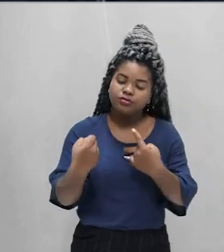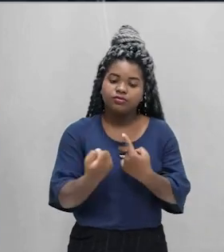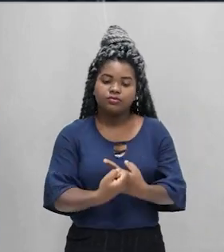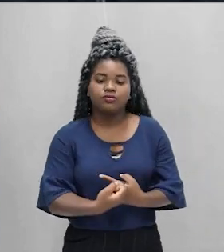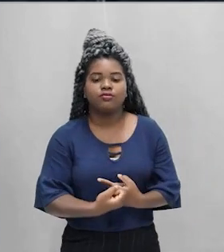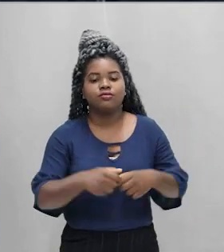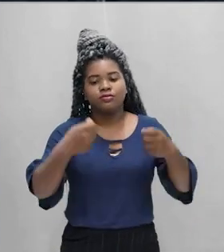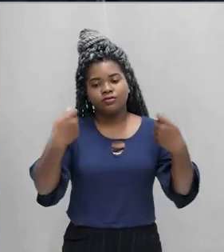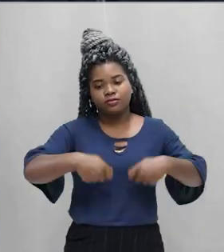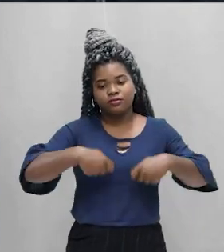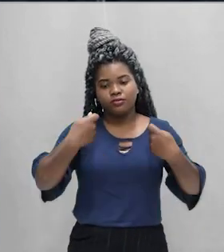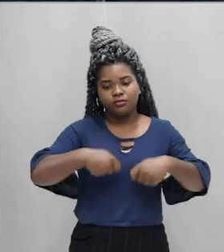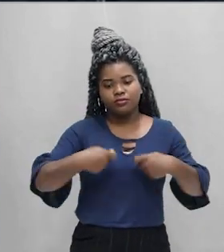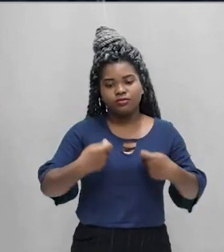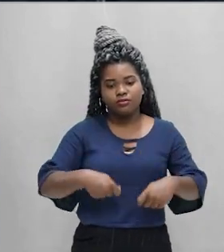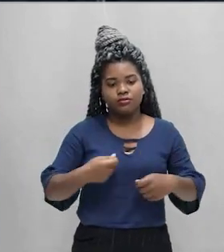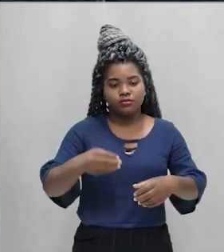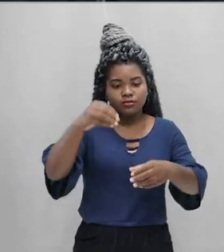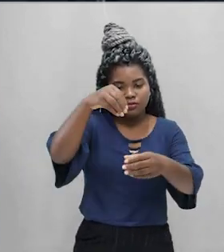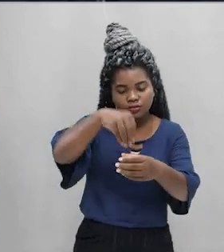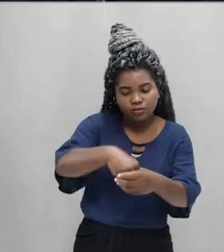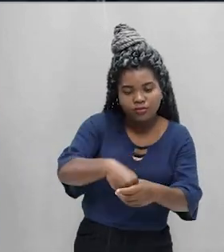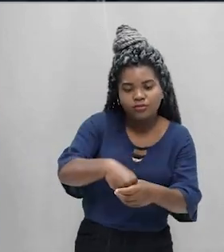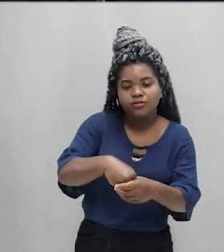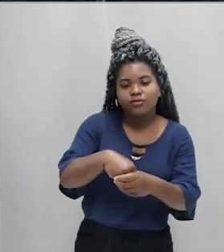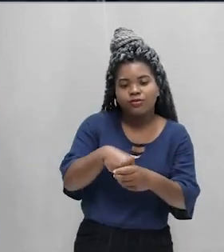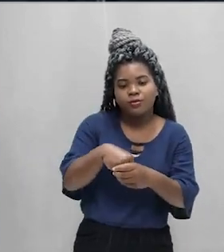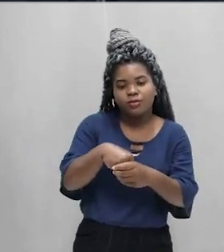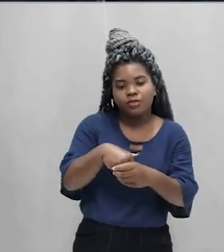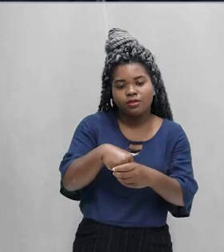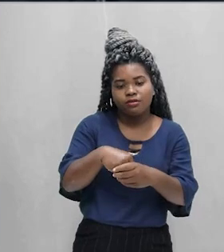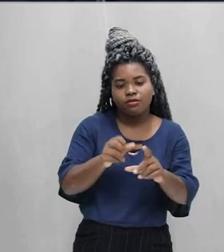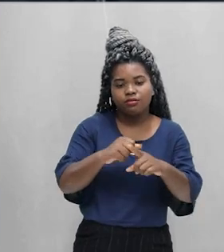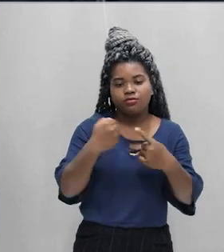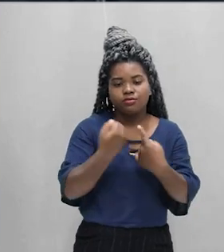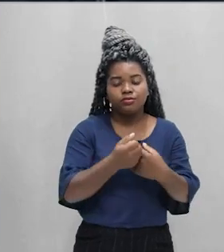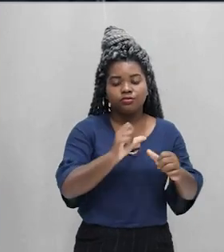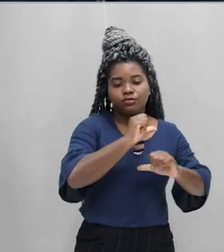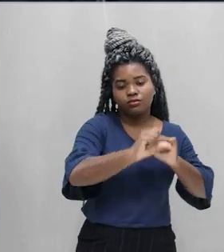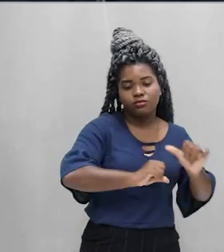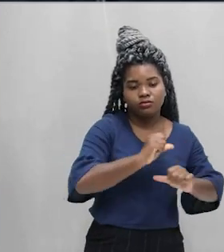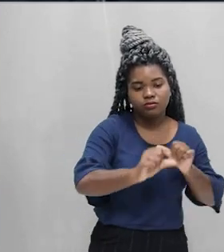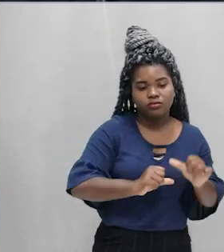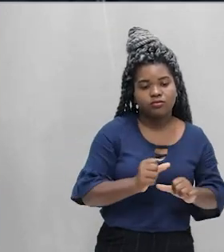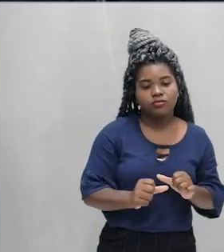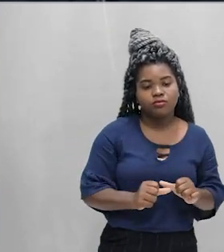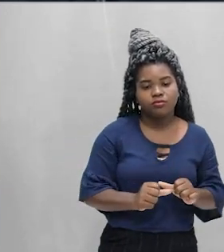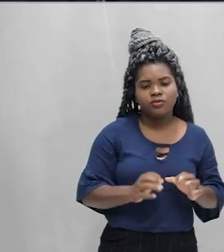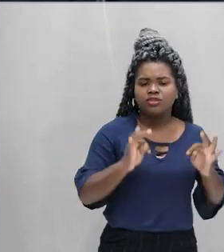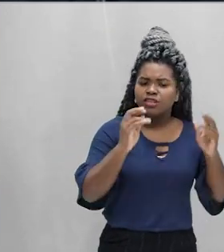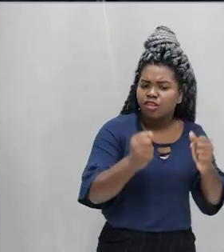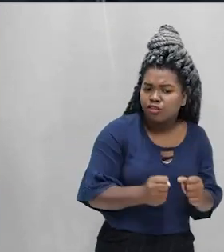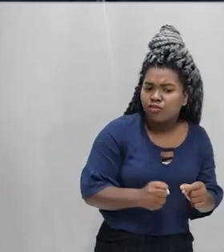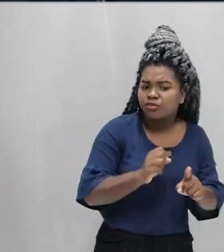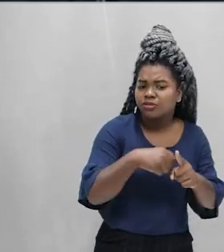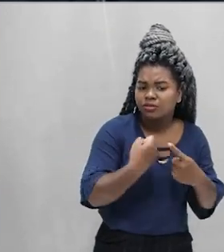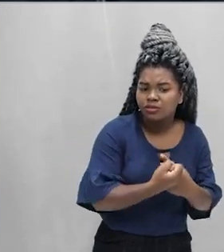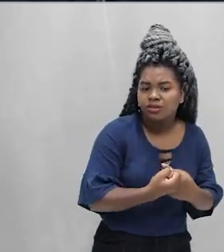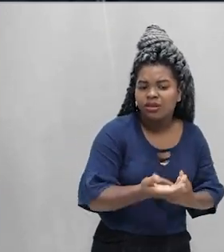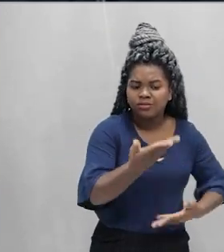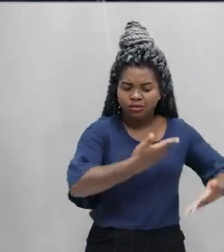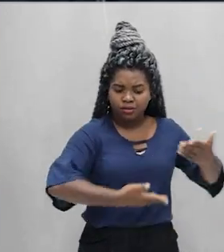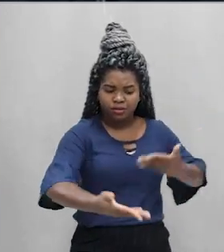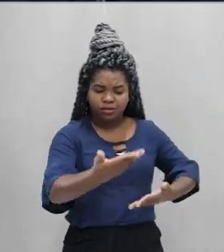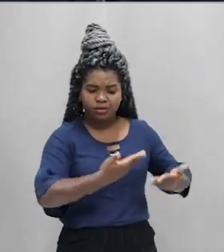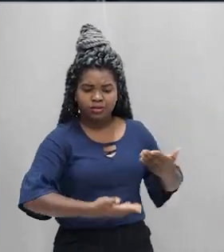que precisam ser trabalhados dentro dessa sociedade, mas não é toda a sociedade que se envolve nisso,